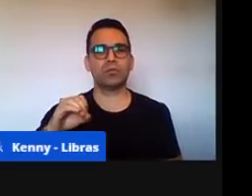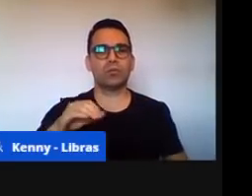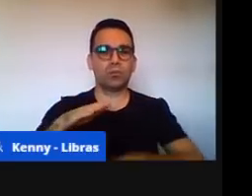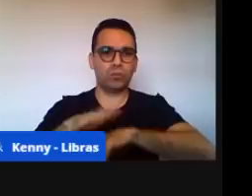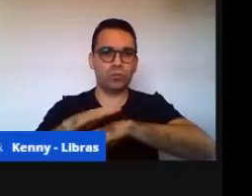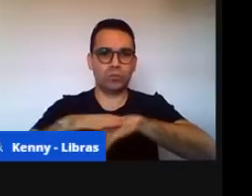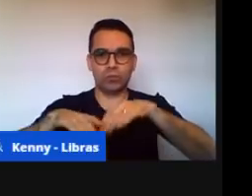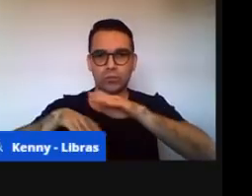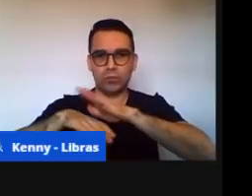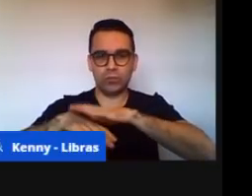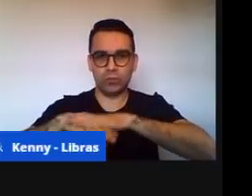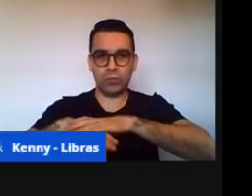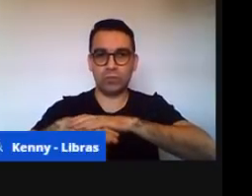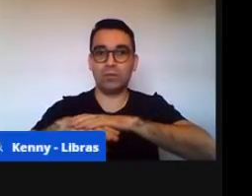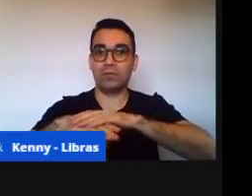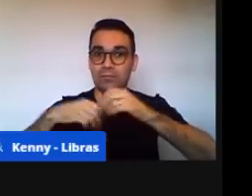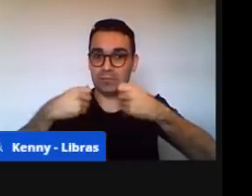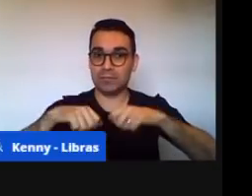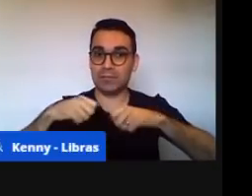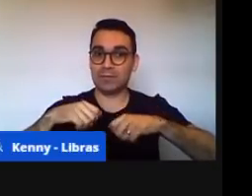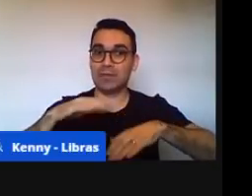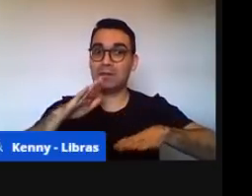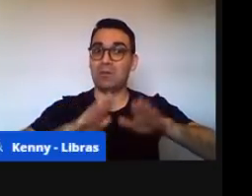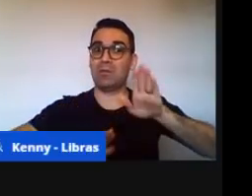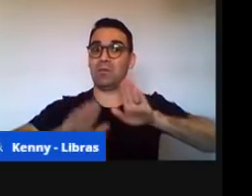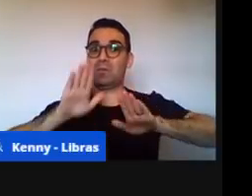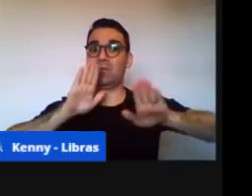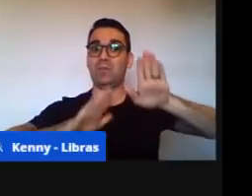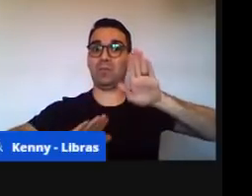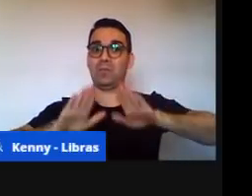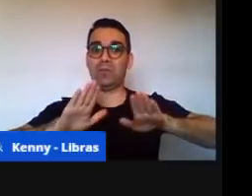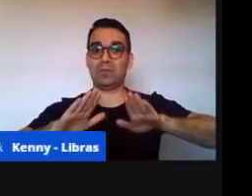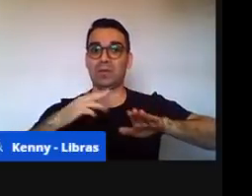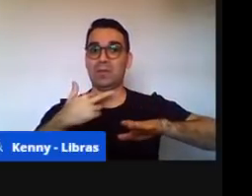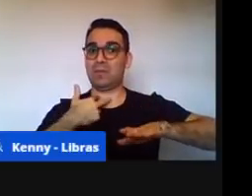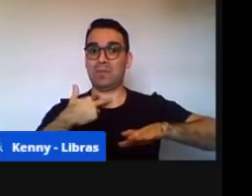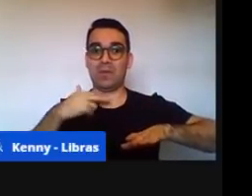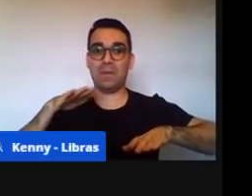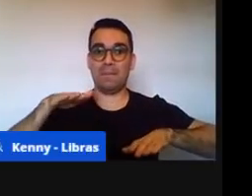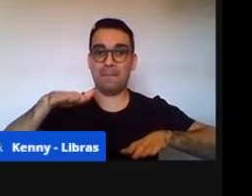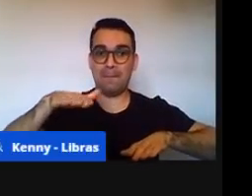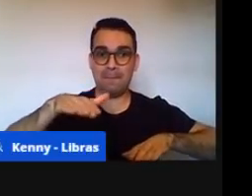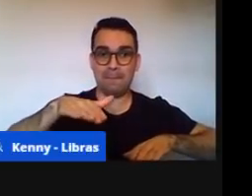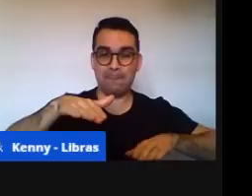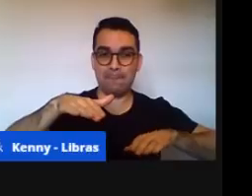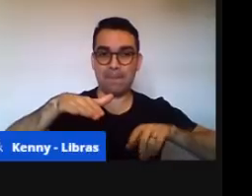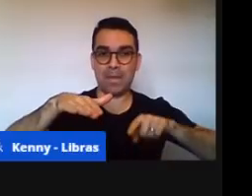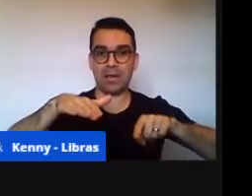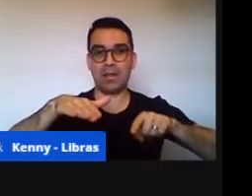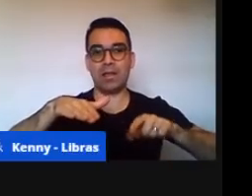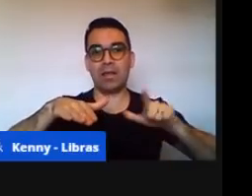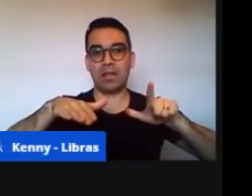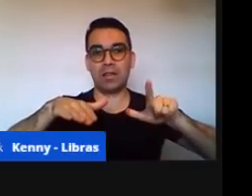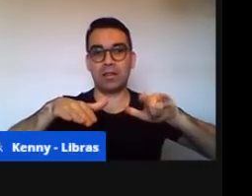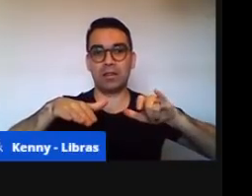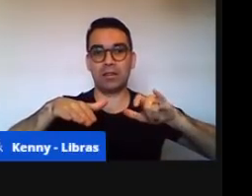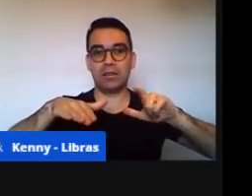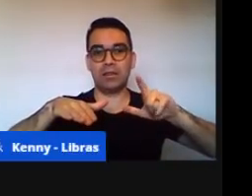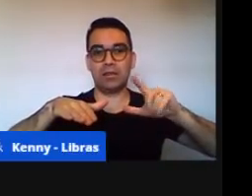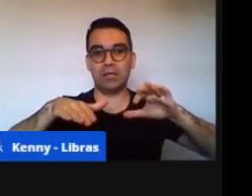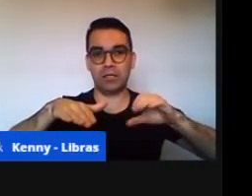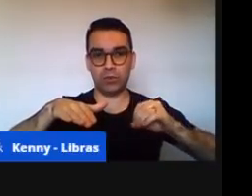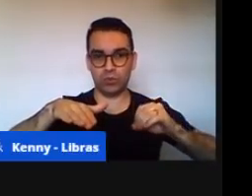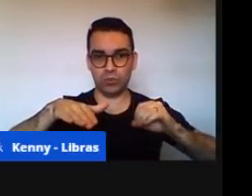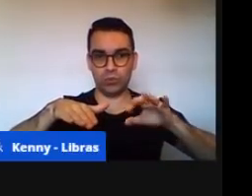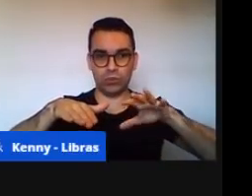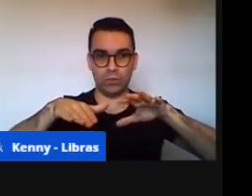tampa da lixeira. Você acaba levando contaminante, né, para o alimento que está sendo preparado. Então, o